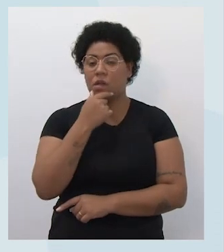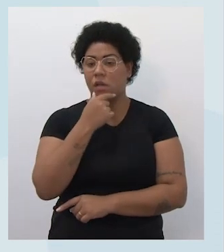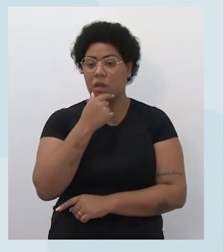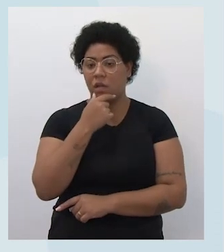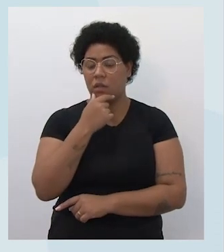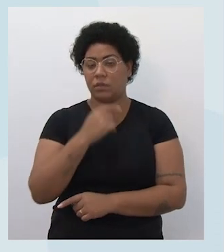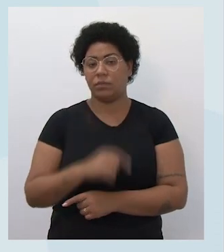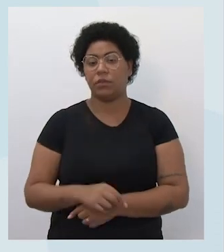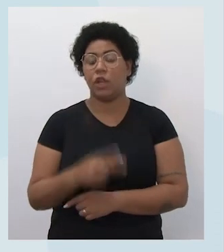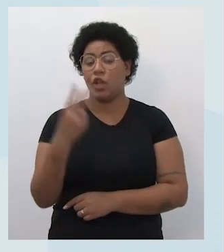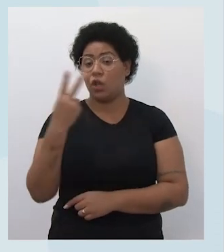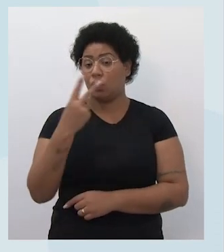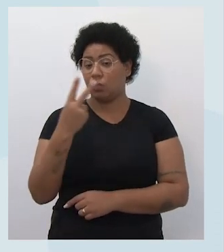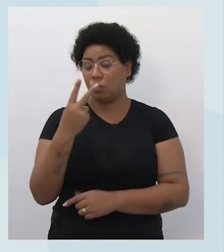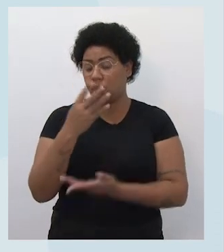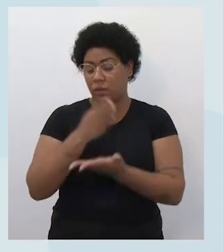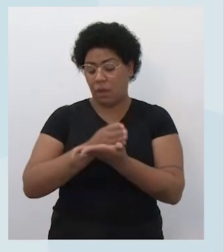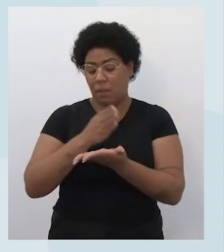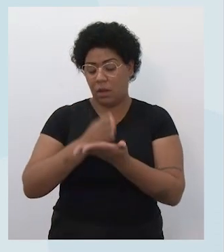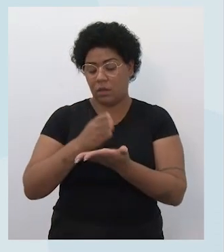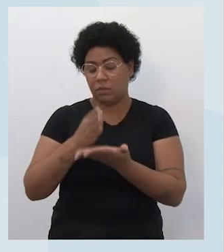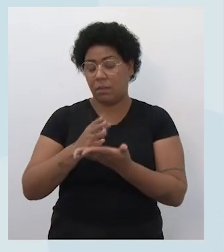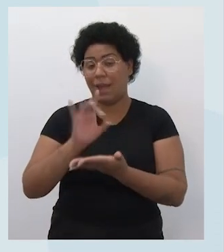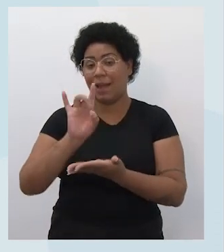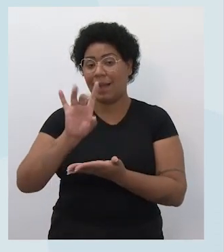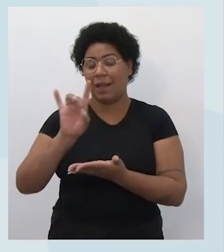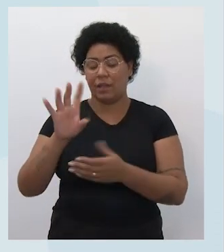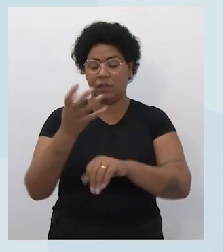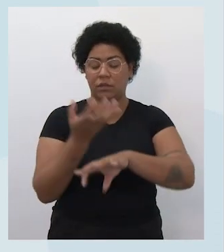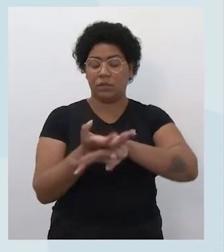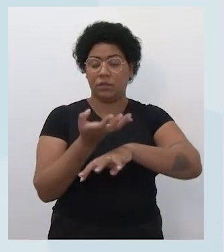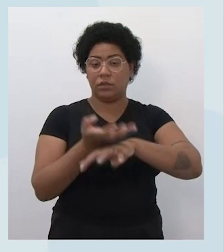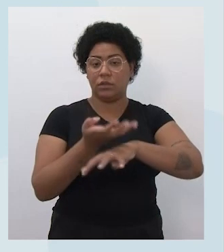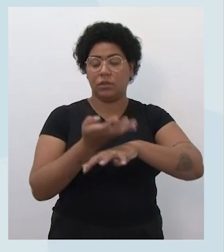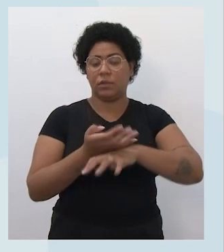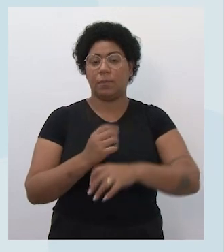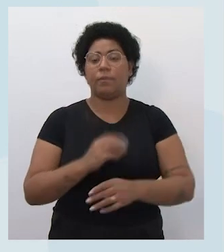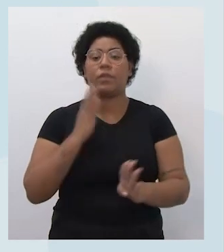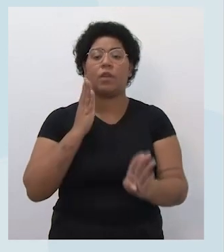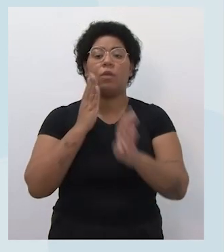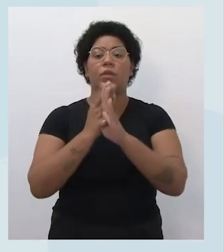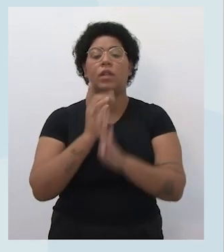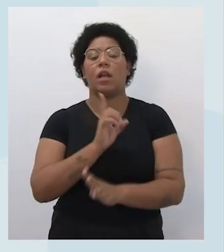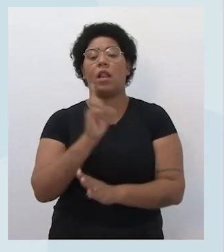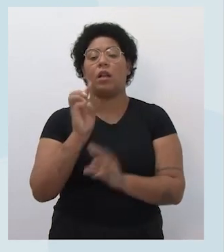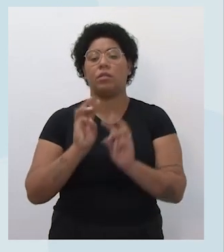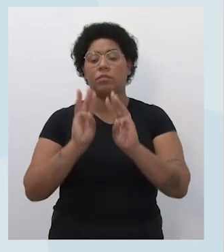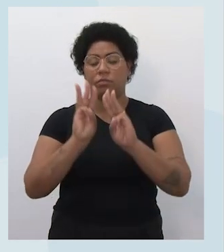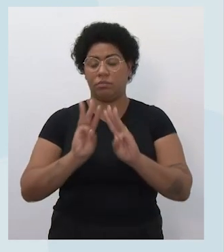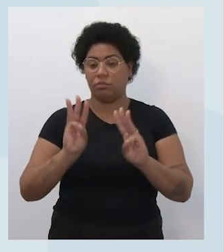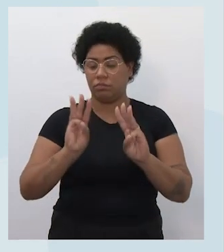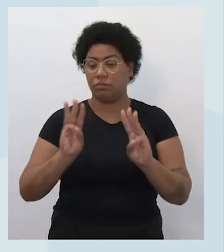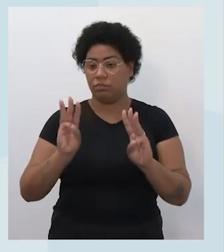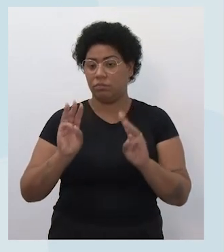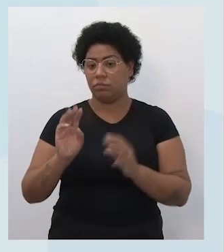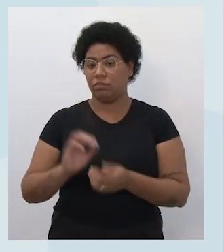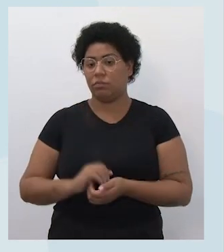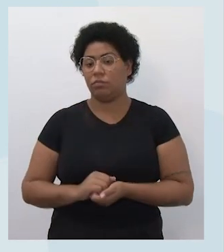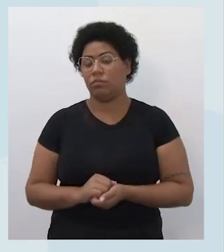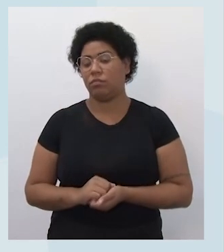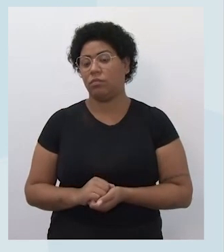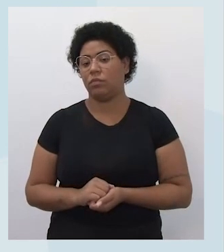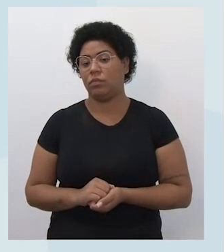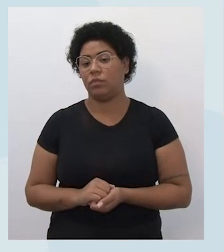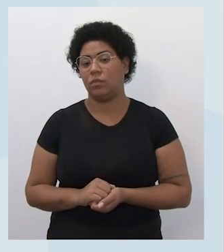divididas 2 habilidades para cada componente. Você vai encontrar tudo isso no material. No próximo slide,